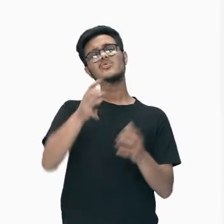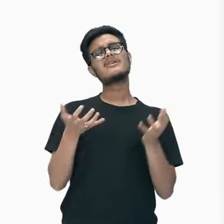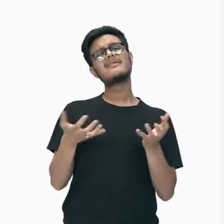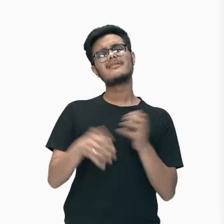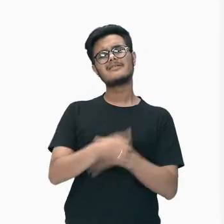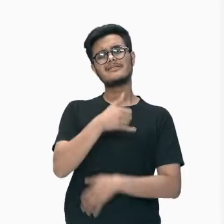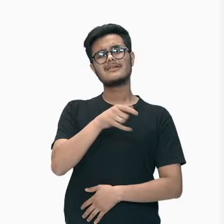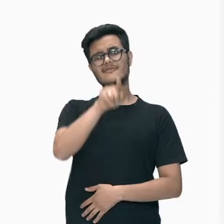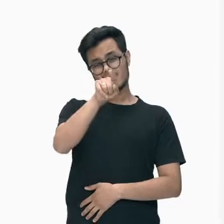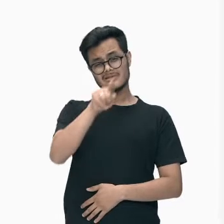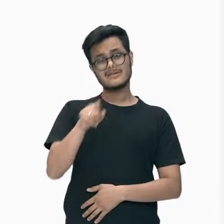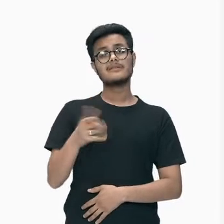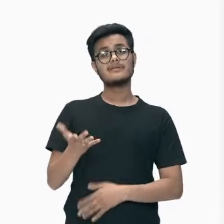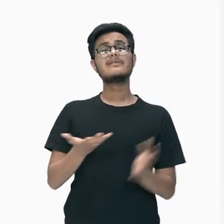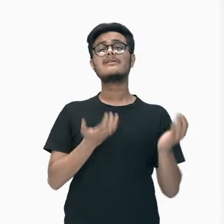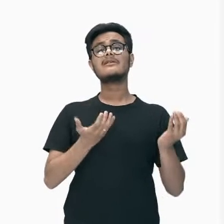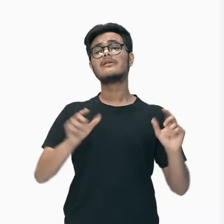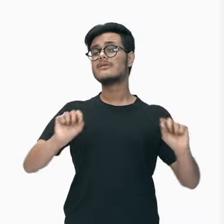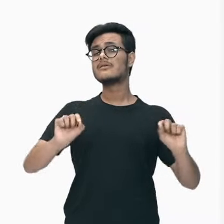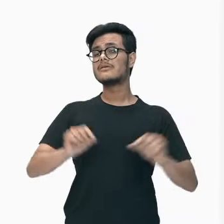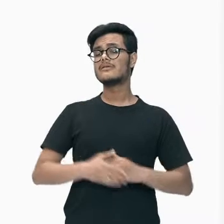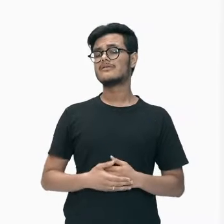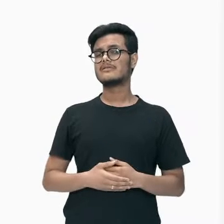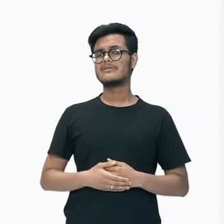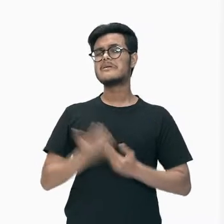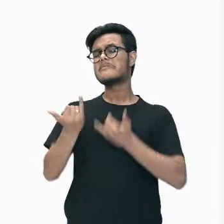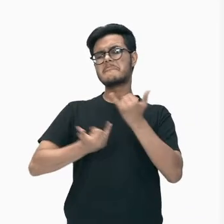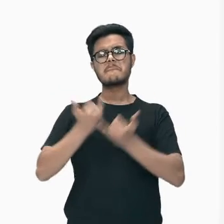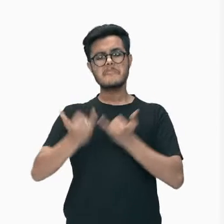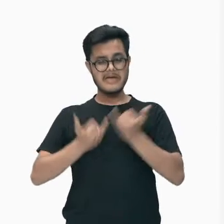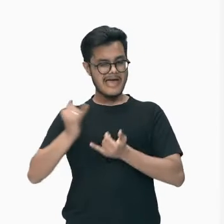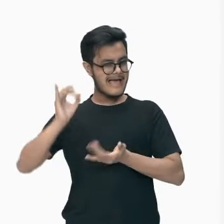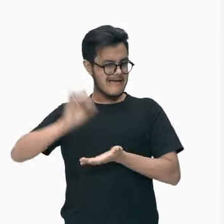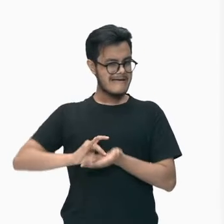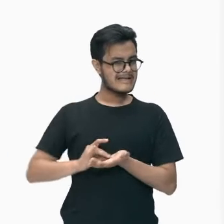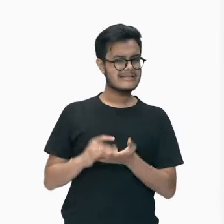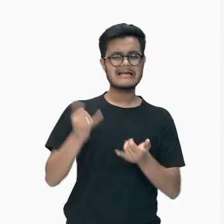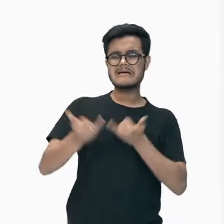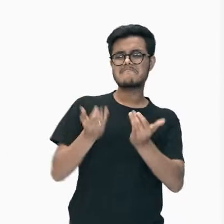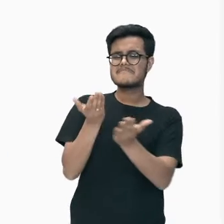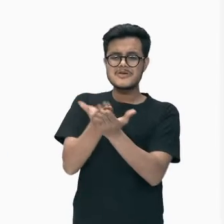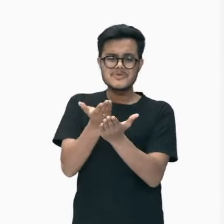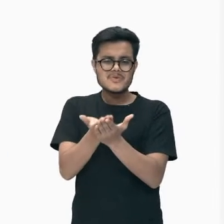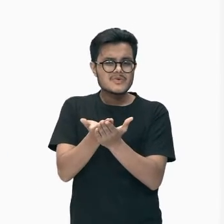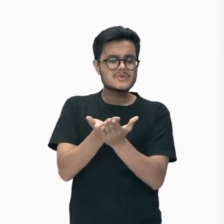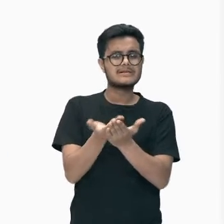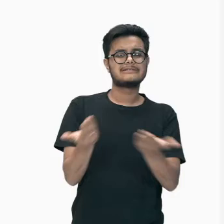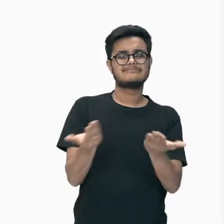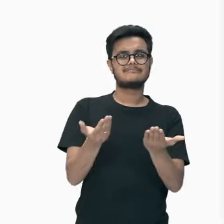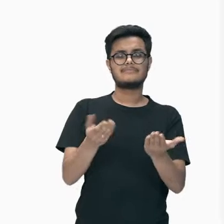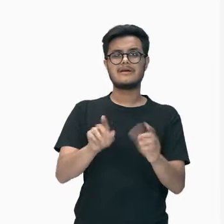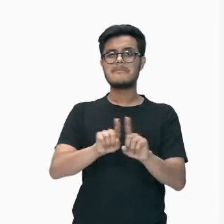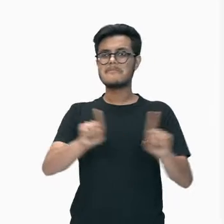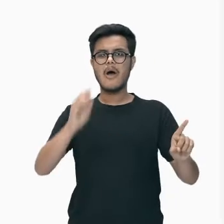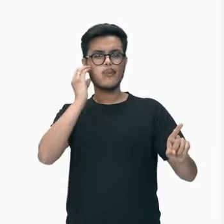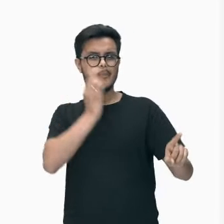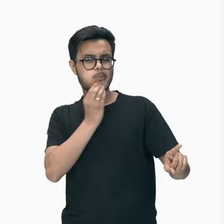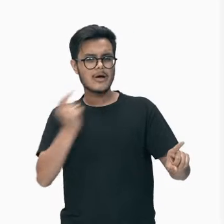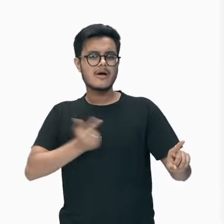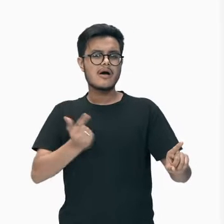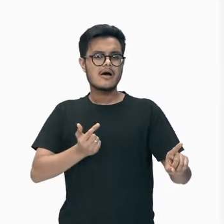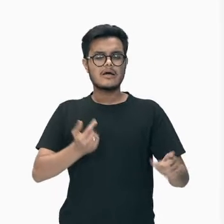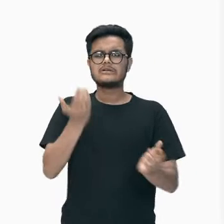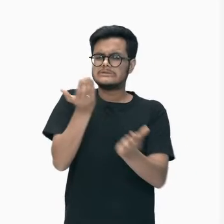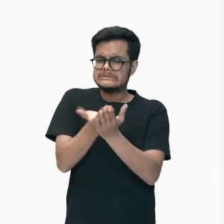O que você pensa? Né? Em brincar, não é isso? Estudar. Dom Pedro era muito estudioso. Dom